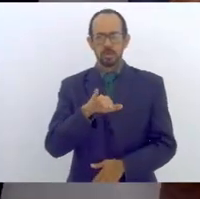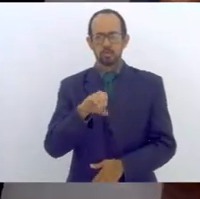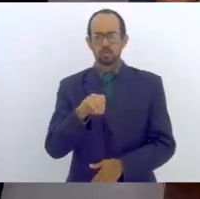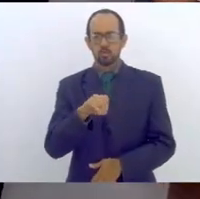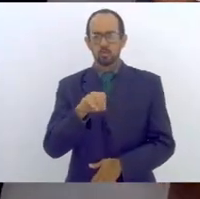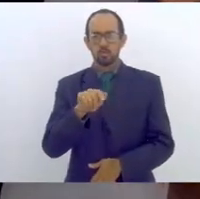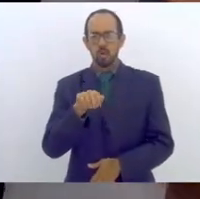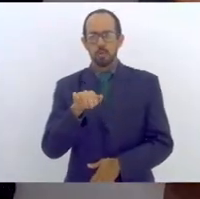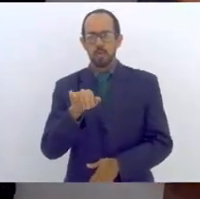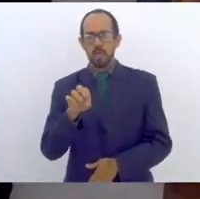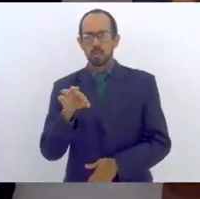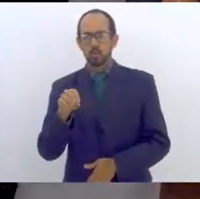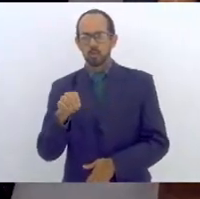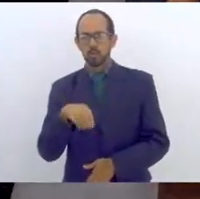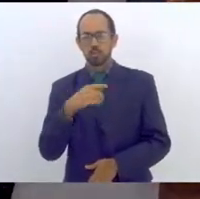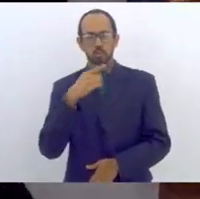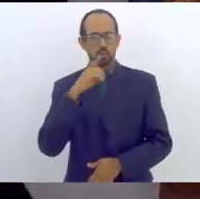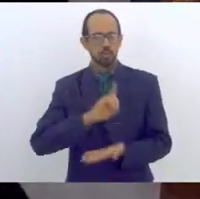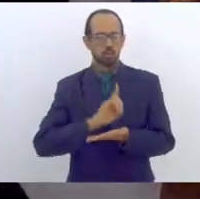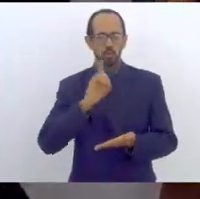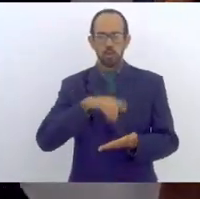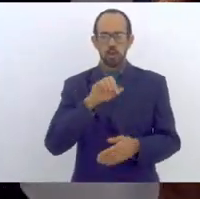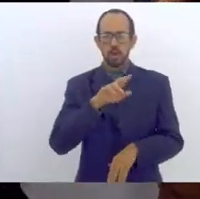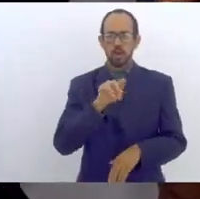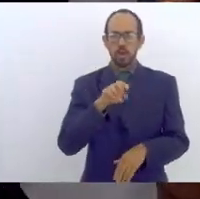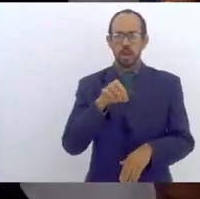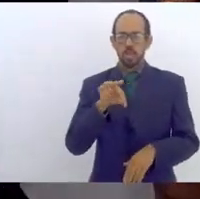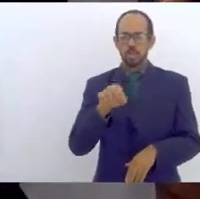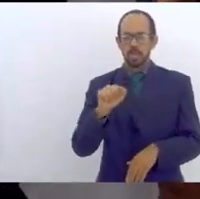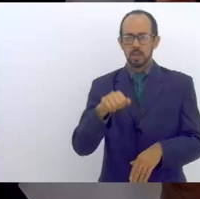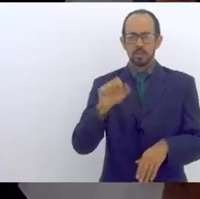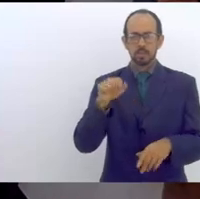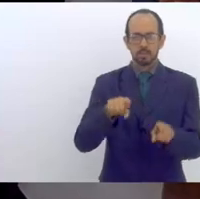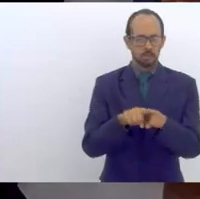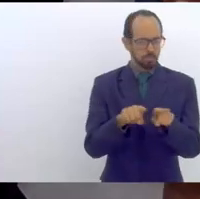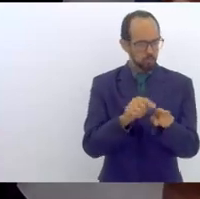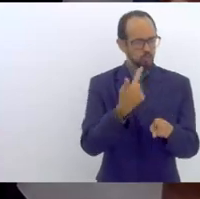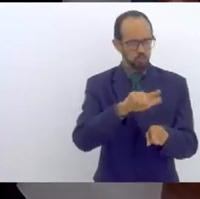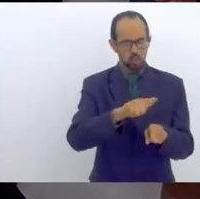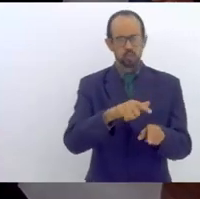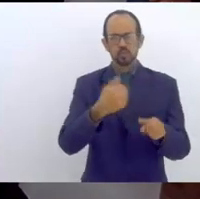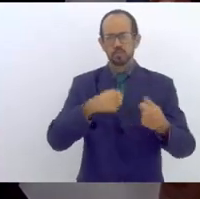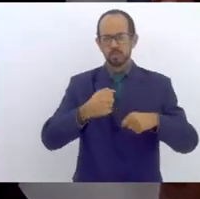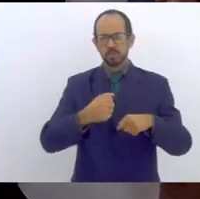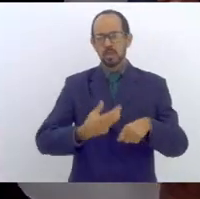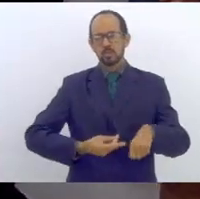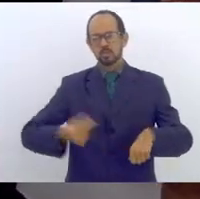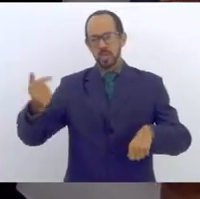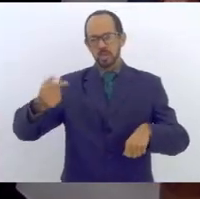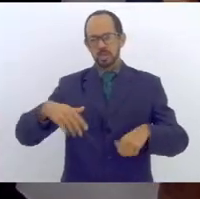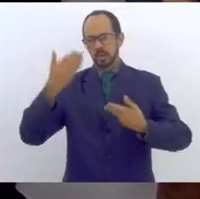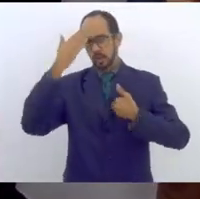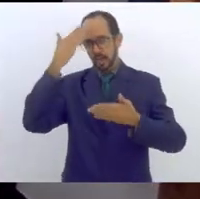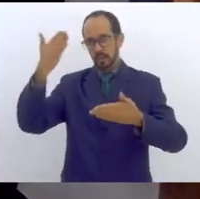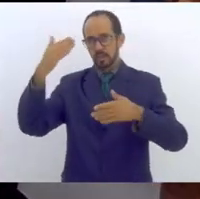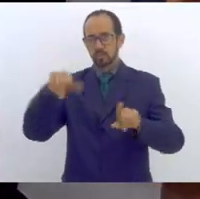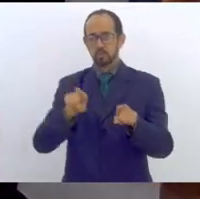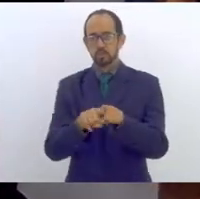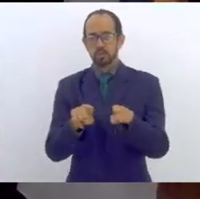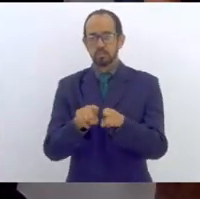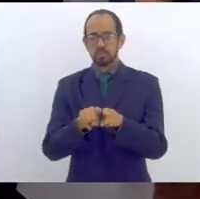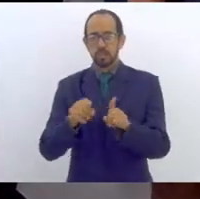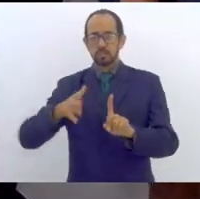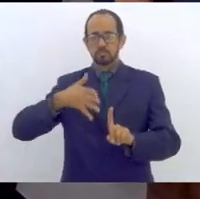E todos os outros Dr Jansen que acha que se ausentou aqui agora quero agradecer demais as palavras iniciais da Alessandra